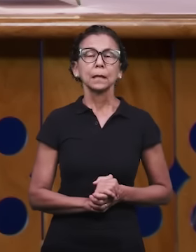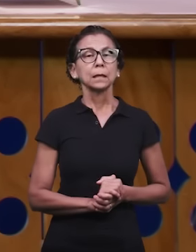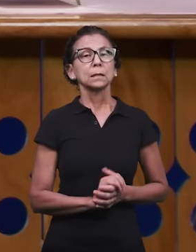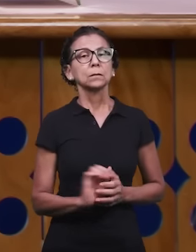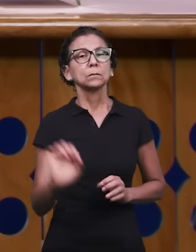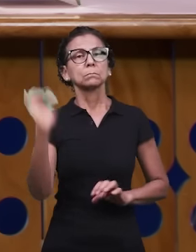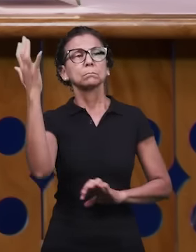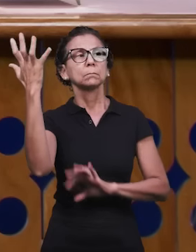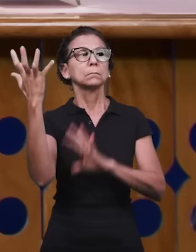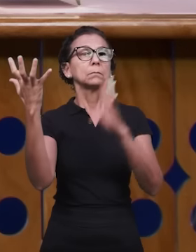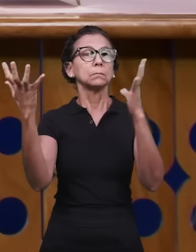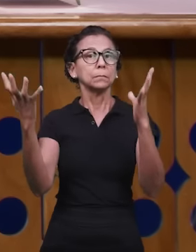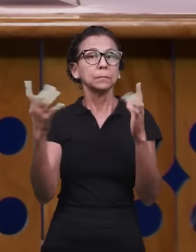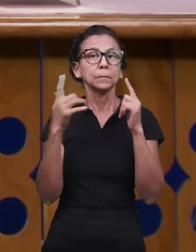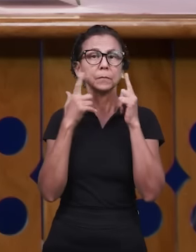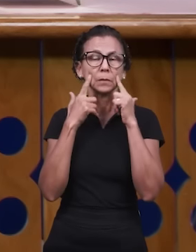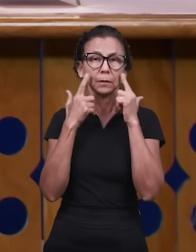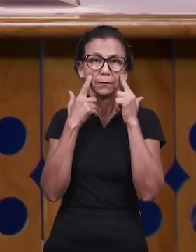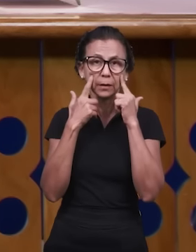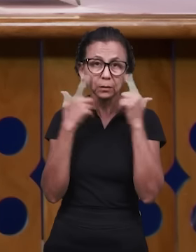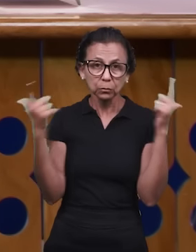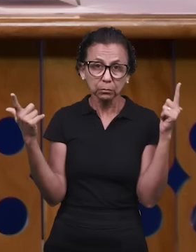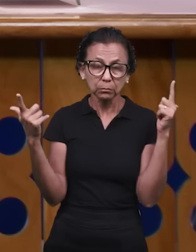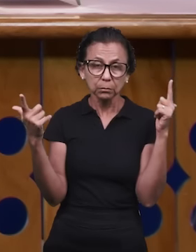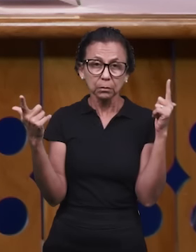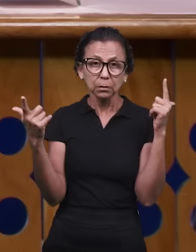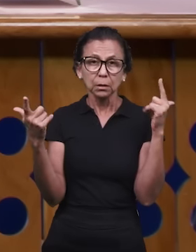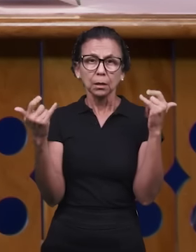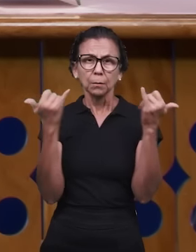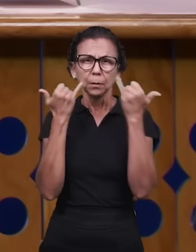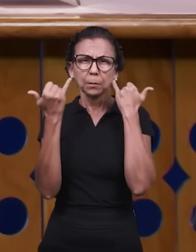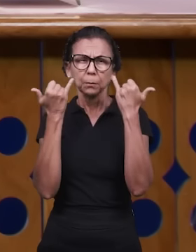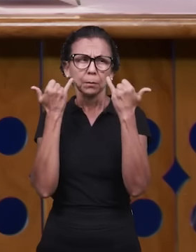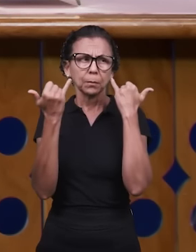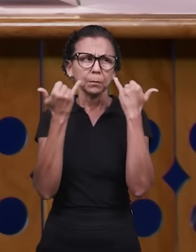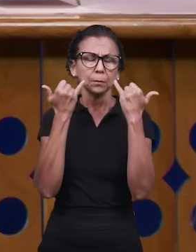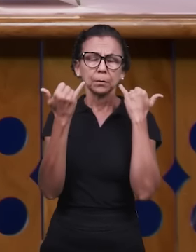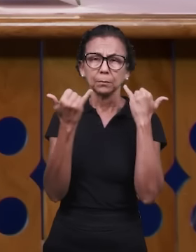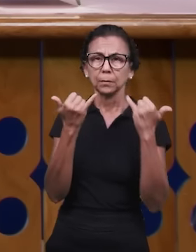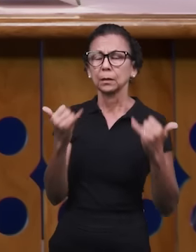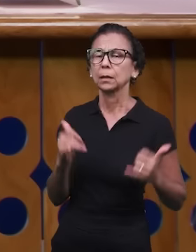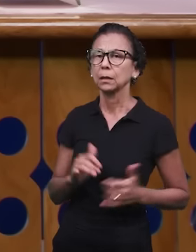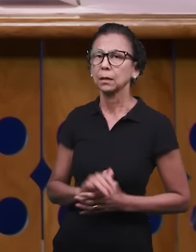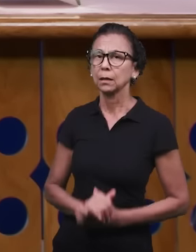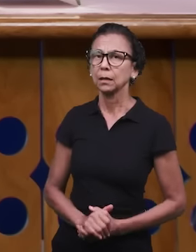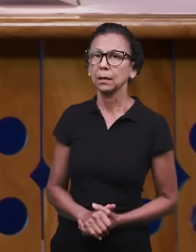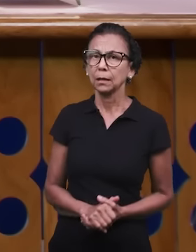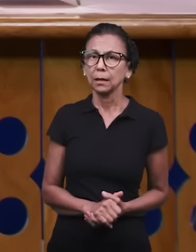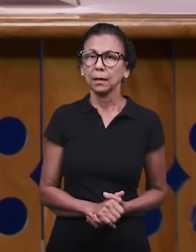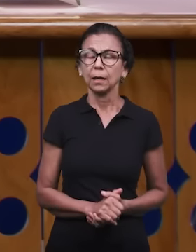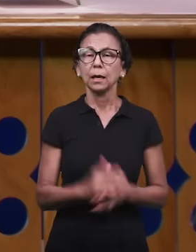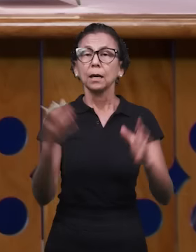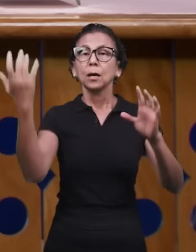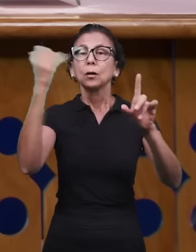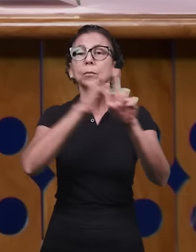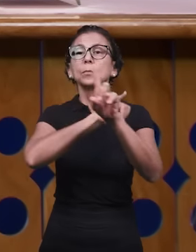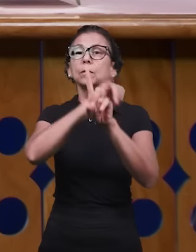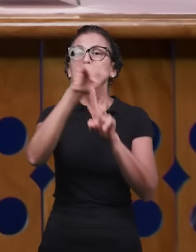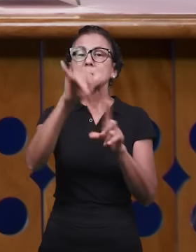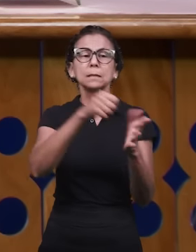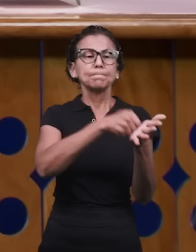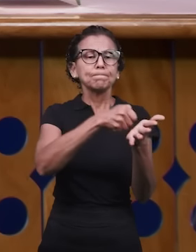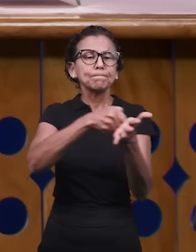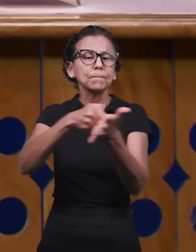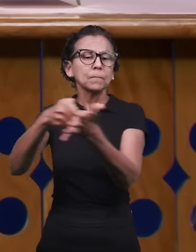aí nos rumores, e também a voz do Senhor. É um momento que a voz do Senhor